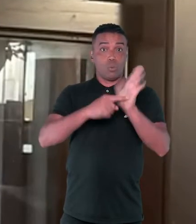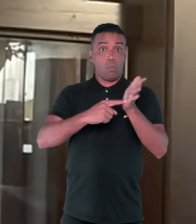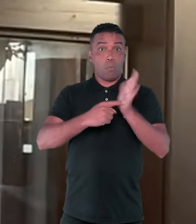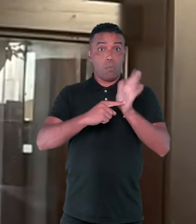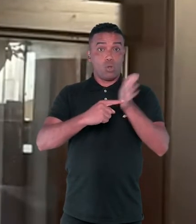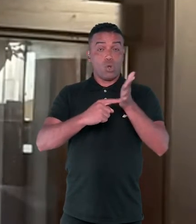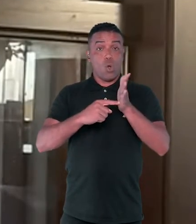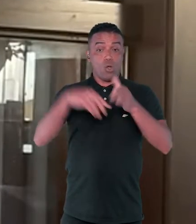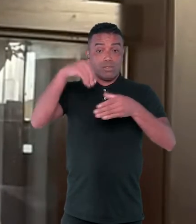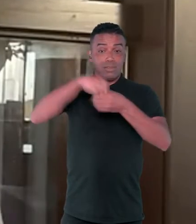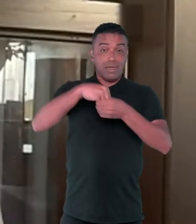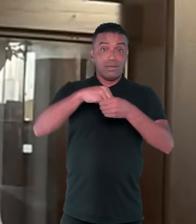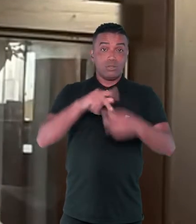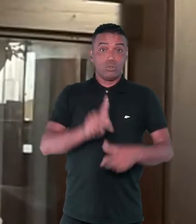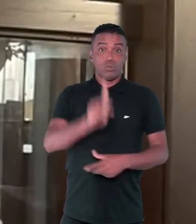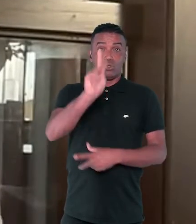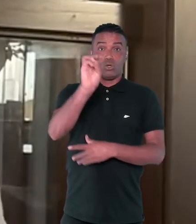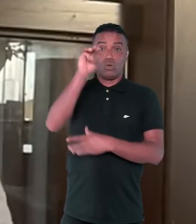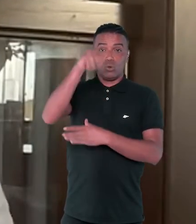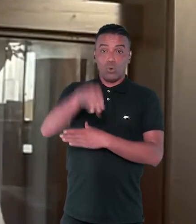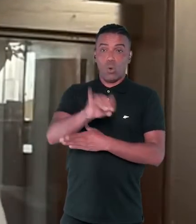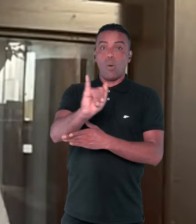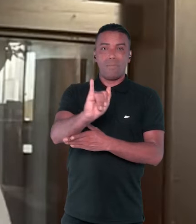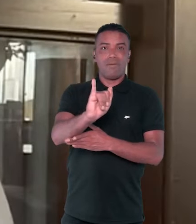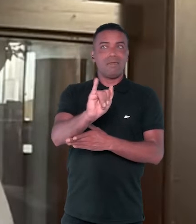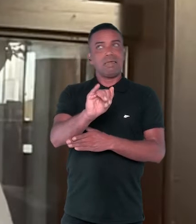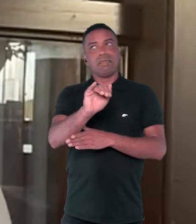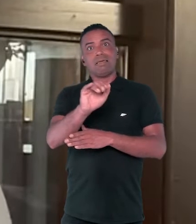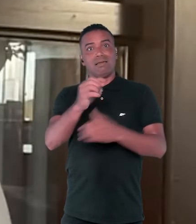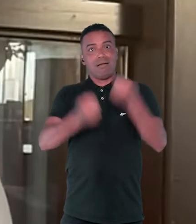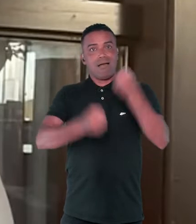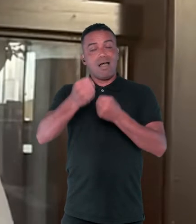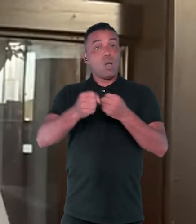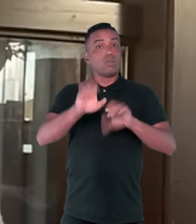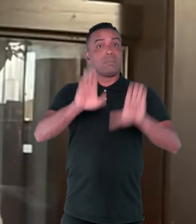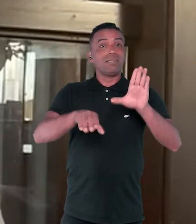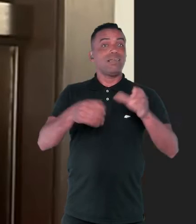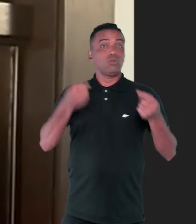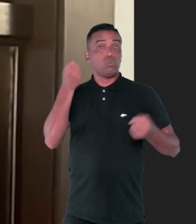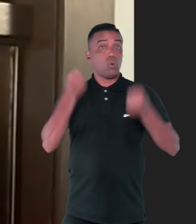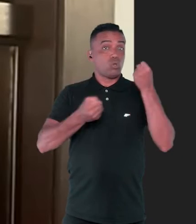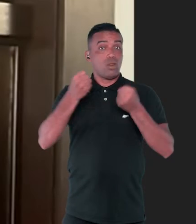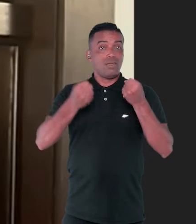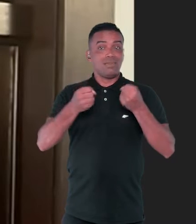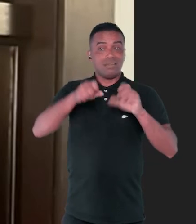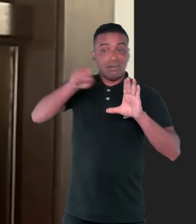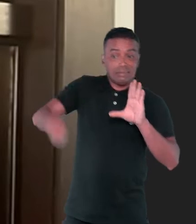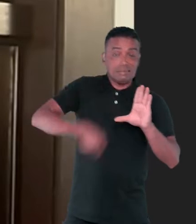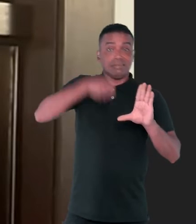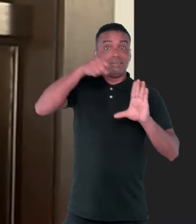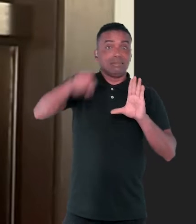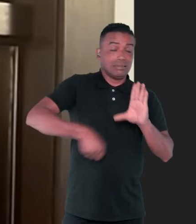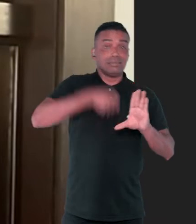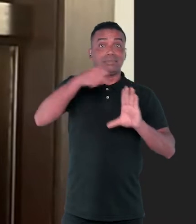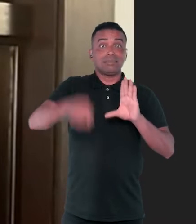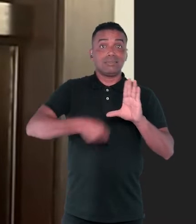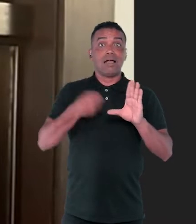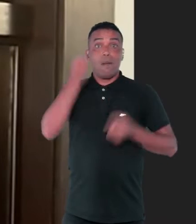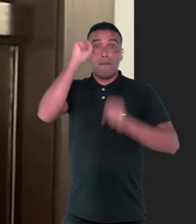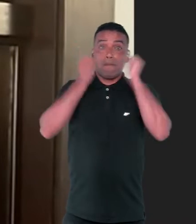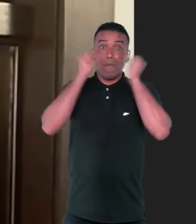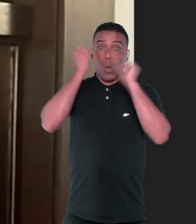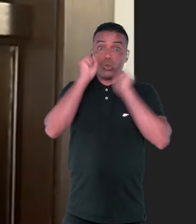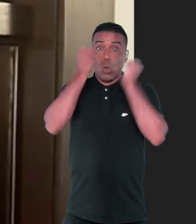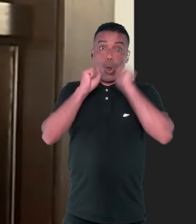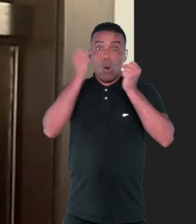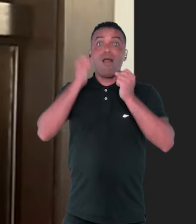gerador na Kombi, que, dependendo da reportagem, o motorista ia lá atrás e, na manivela, dava corda no motor, ele funcionava ali por 1